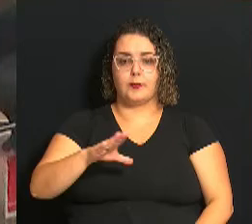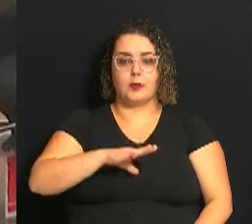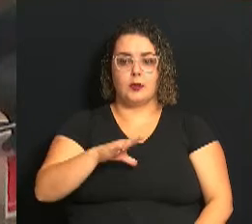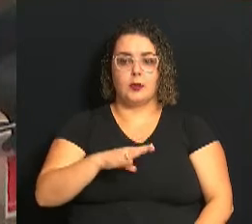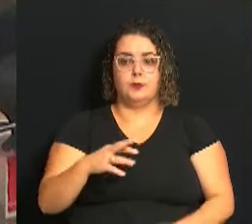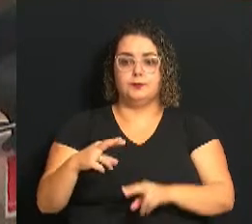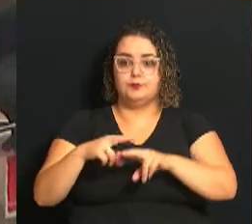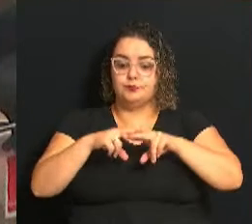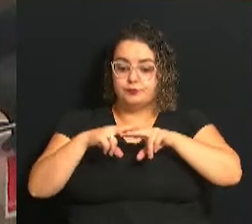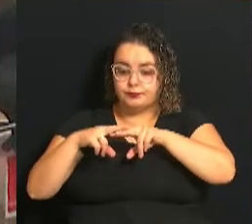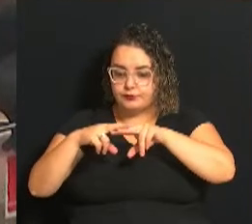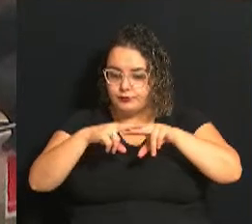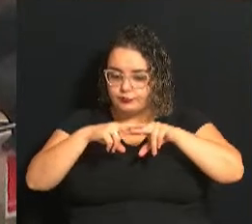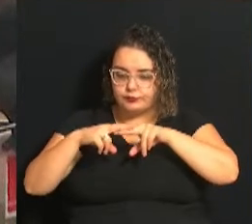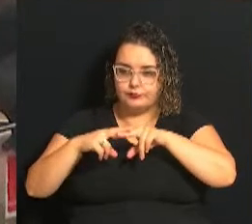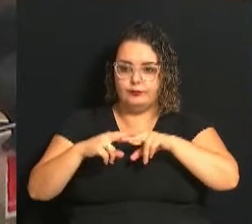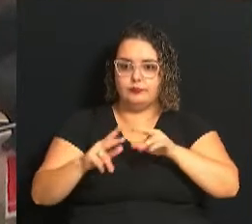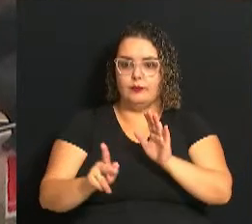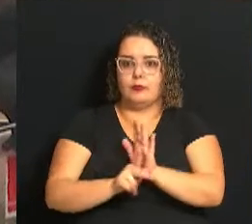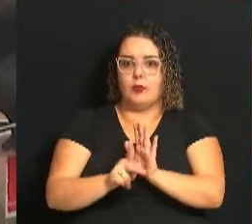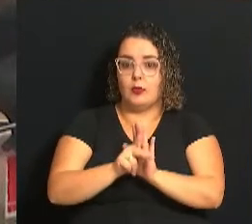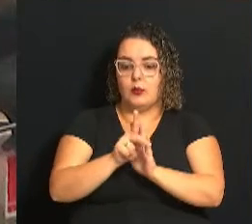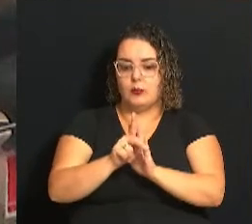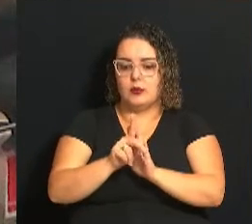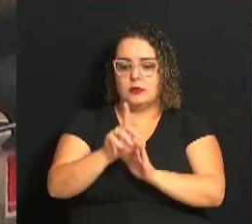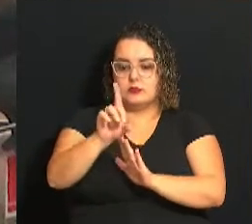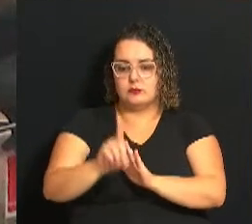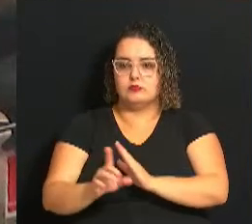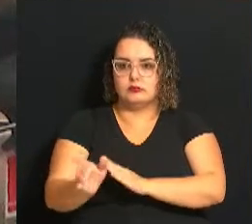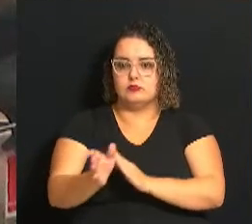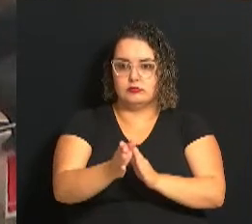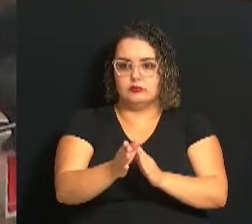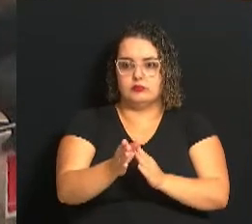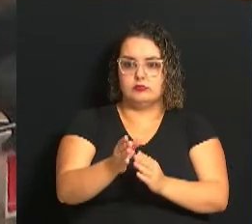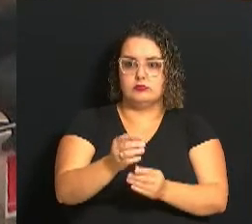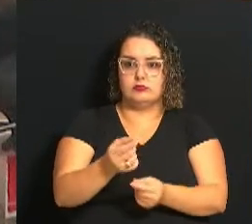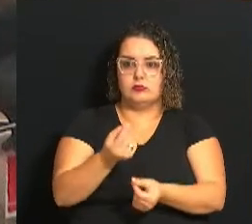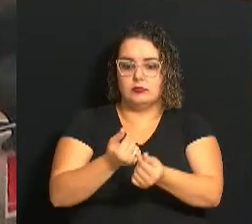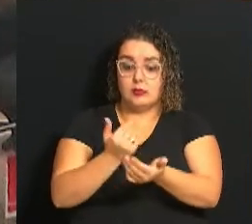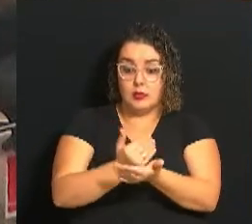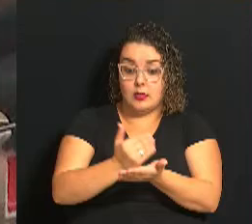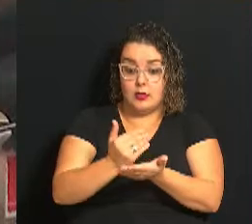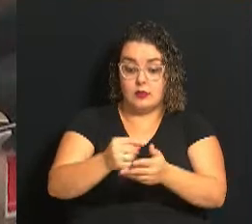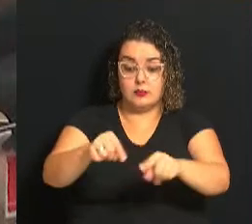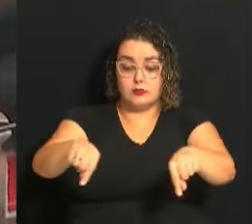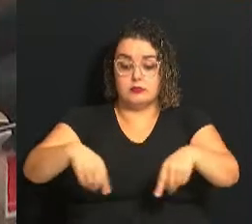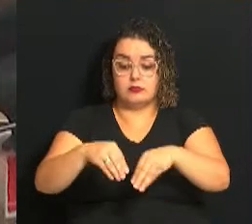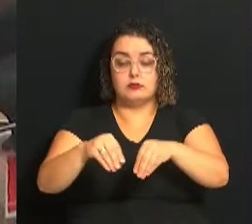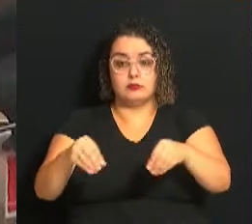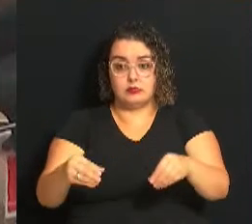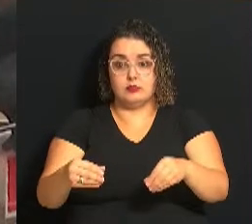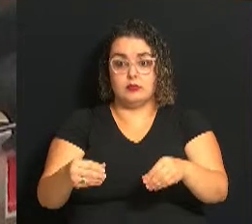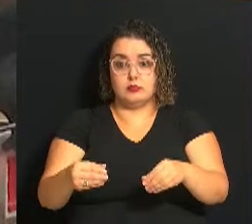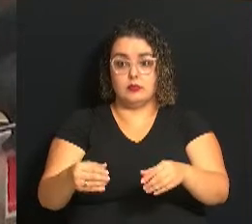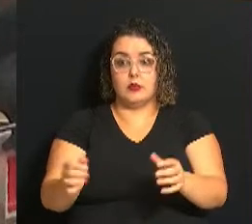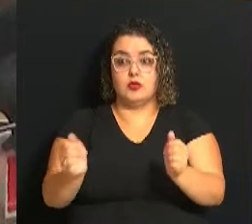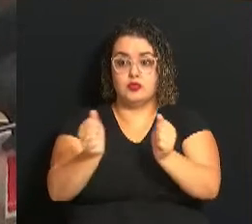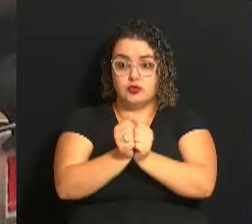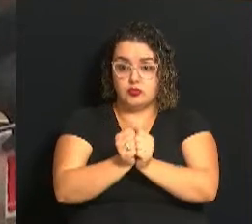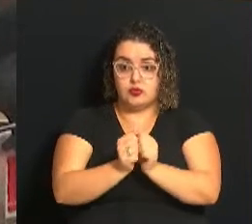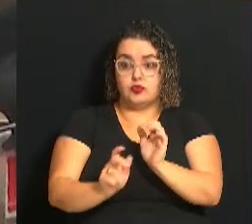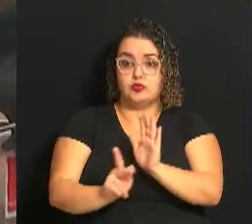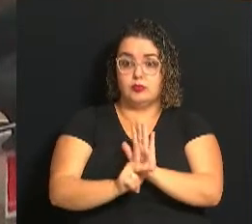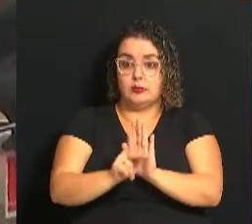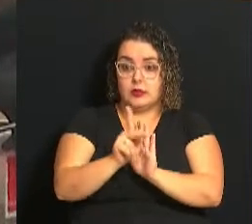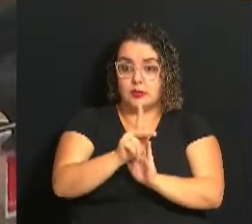o plano diretor, enquanto o município revisava a lei de parcelamento e uso e ocupação do solo, paralelamente acontecia o trabalho de revisão do plano de manejo pela